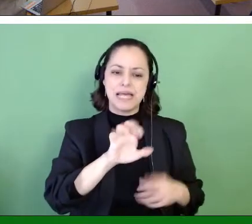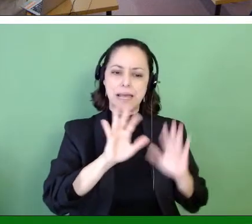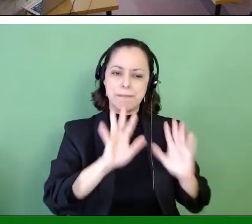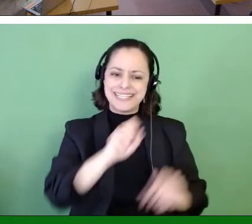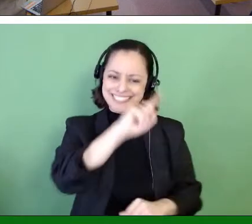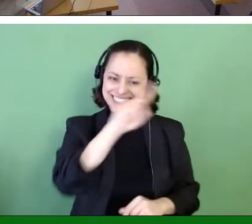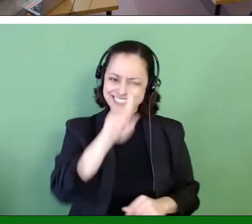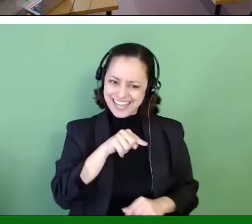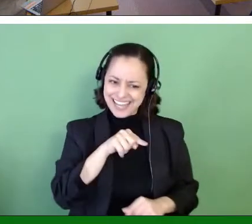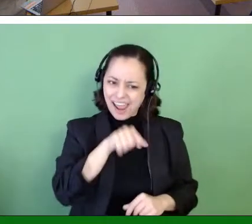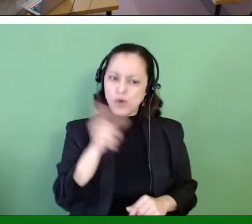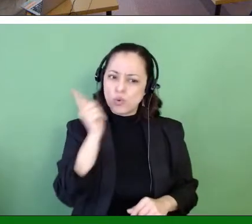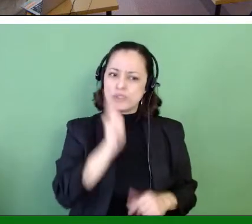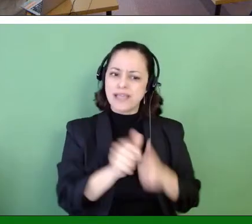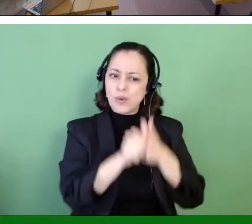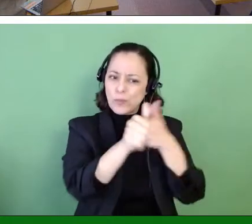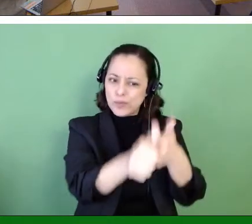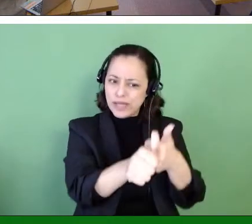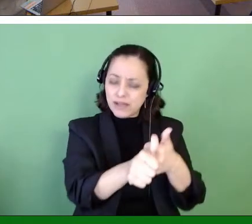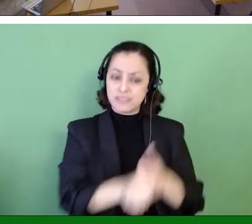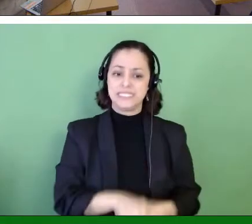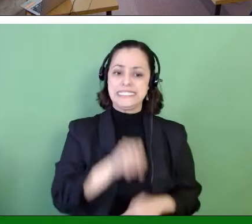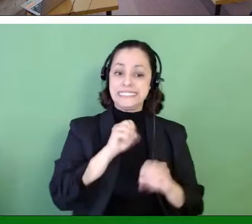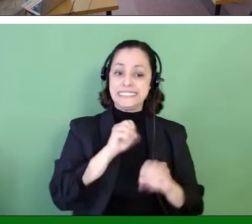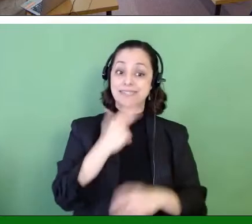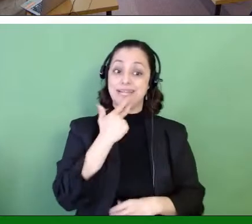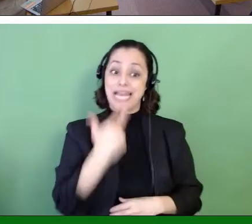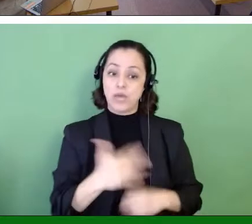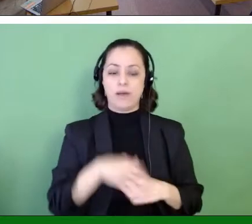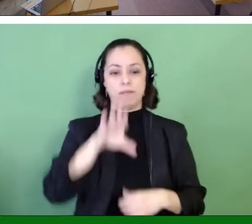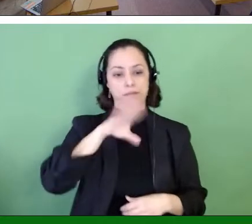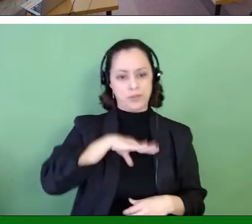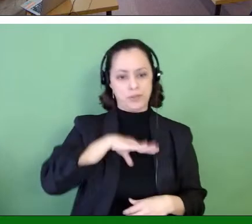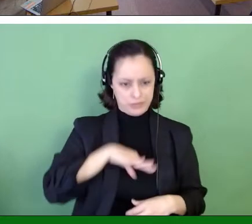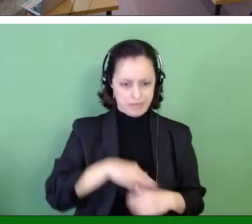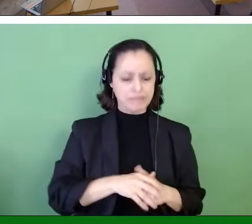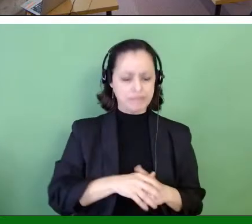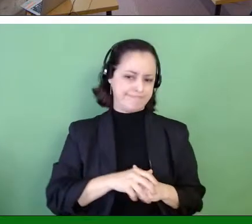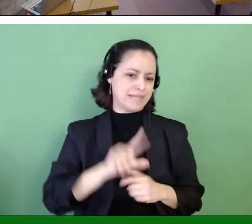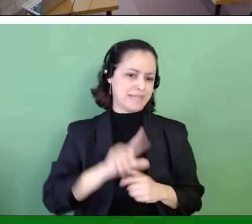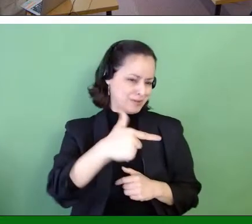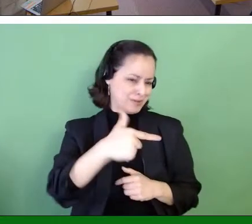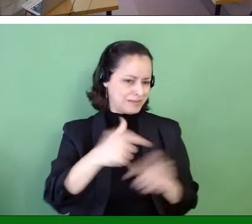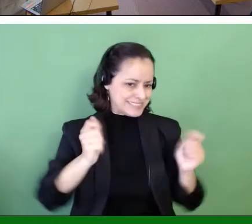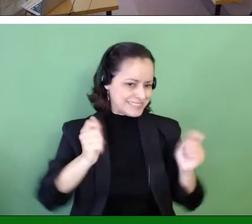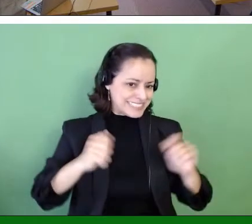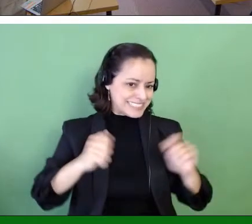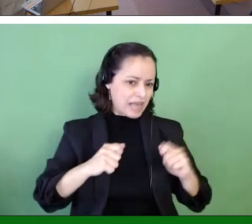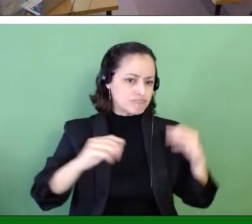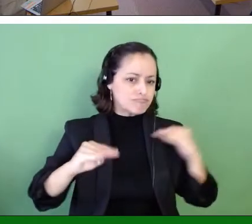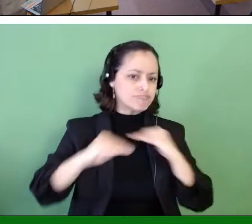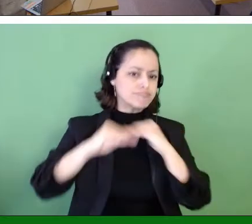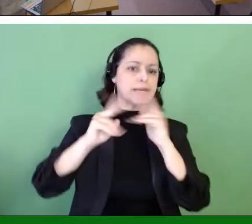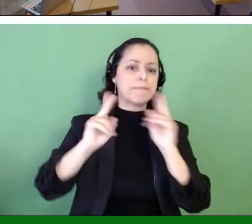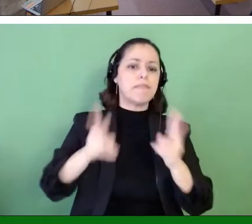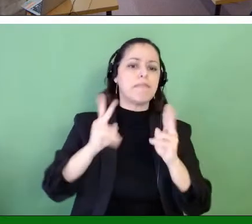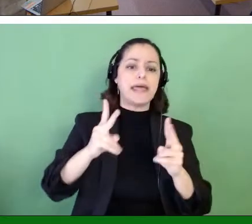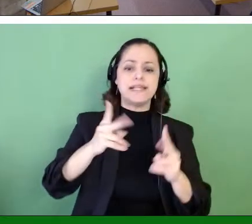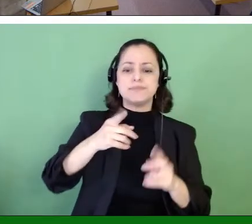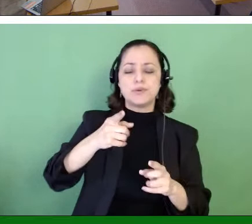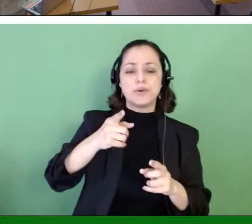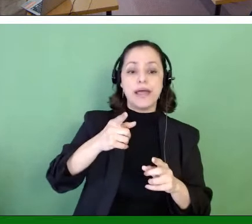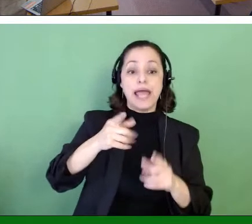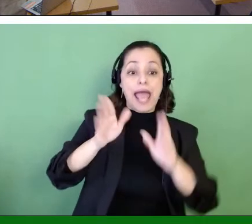conseguir acompanhar o ensino de língua, né? Ensino de língua portuguesa para o surdo como segunda língua, na mesma sala de com mais 30